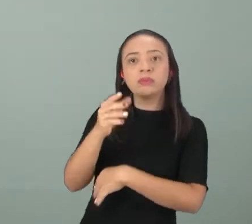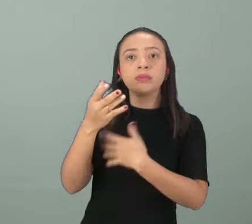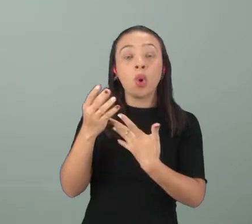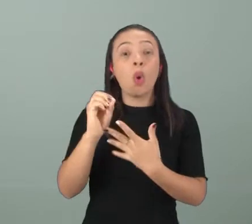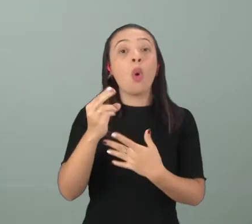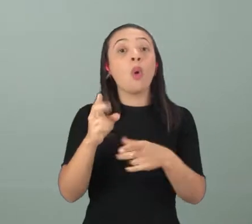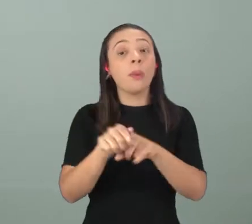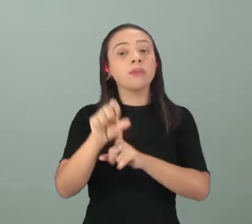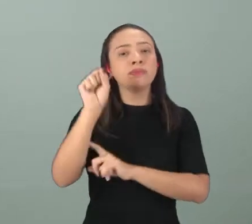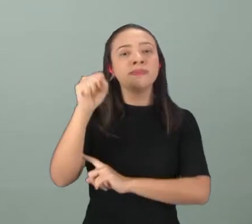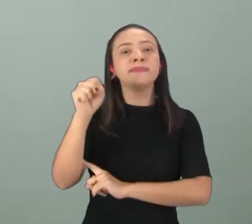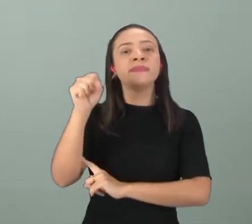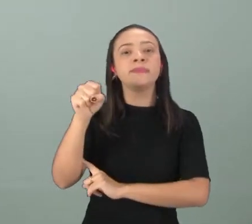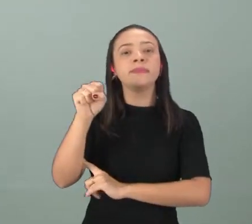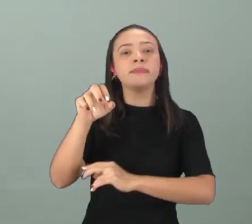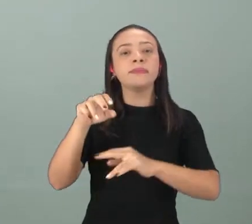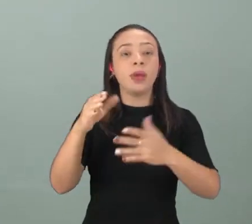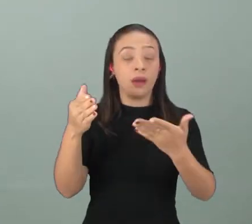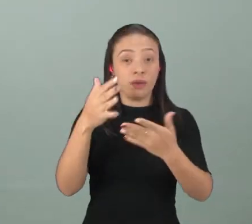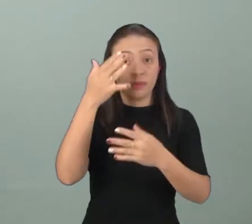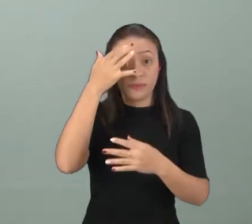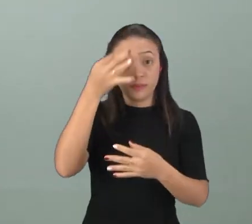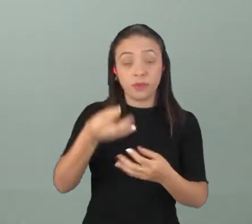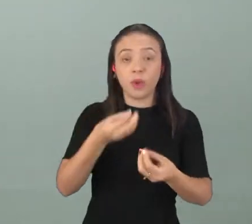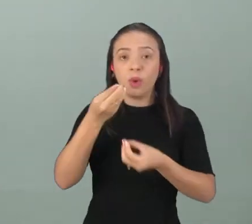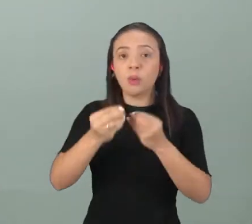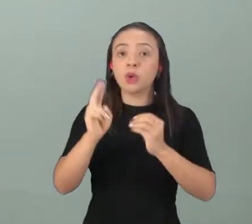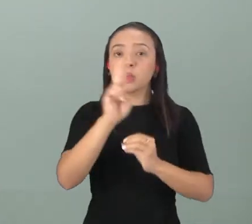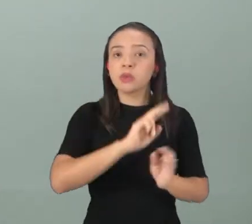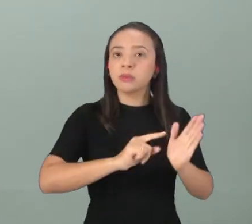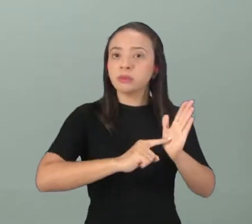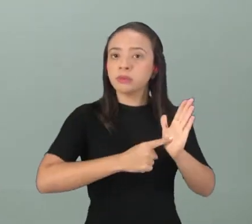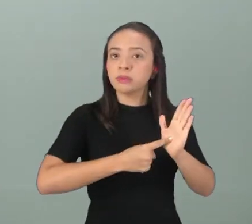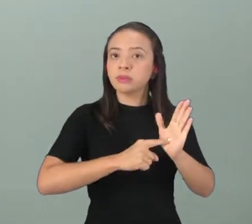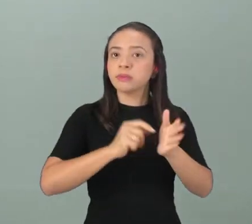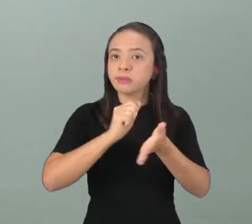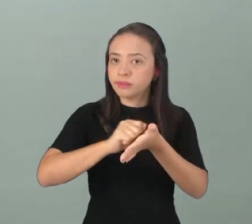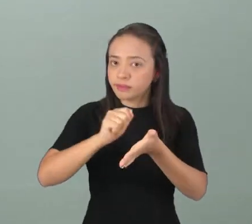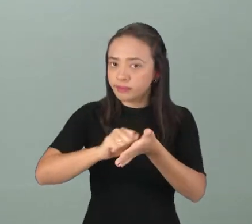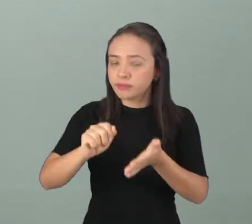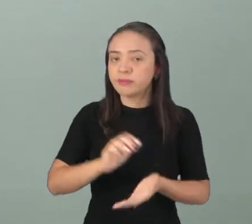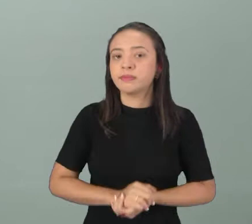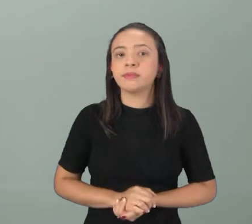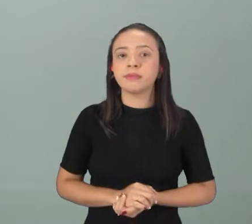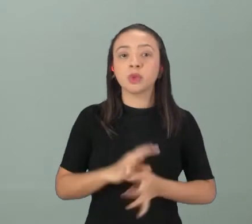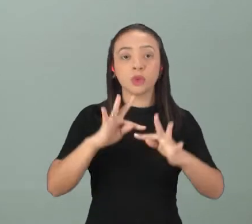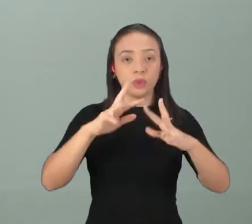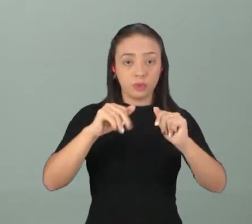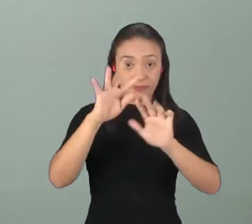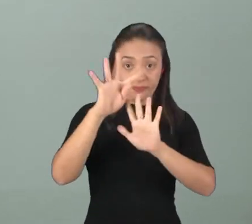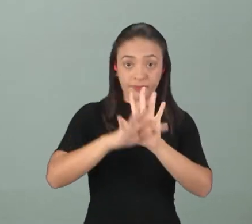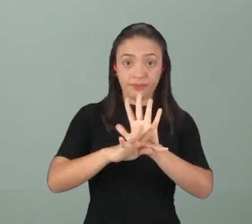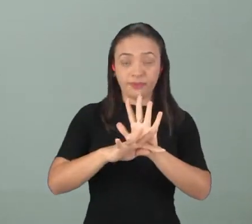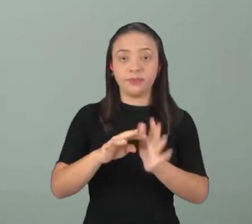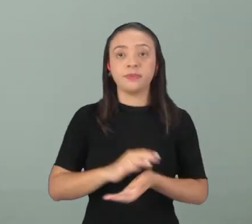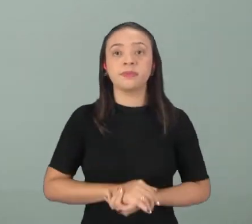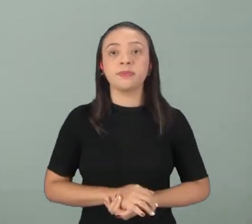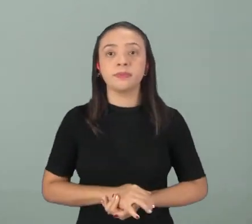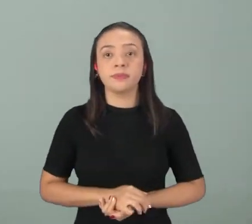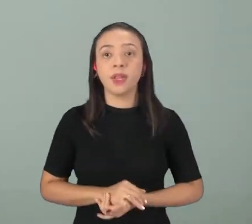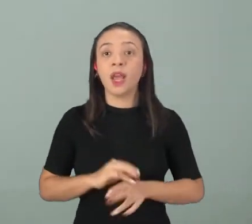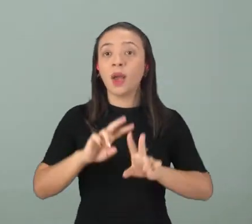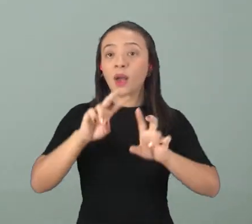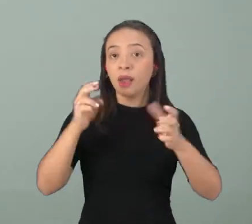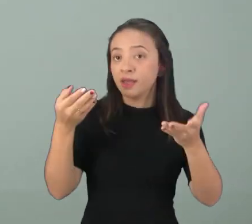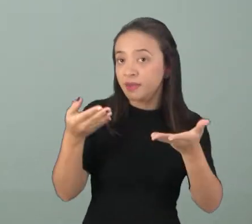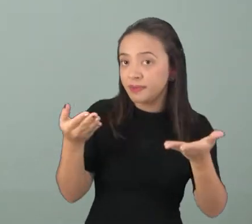ou afirmando alguma coisa. A gente vai entender como usar esses pontos na nossa escrita, tá? Em nossos textos. E aí, é esse o